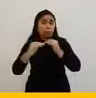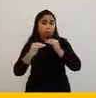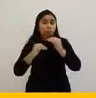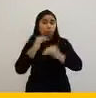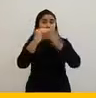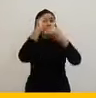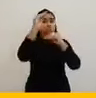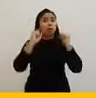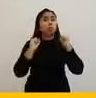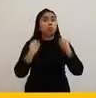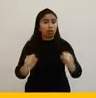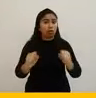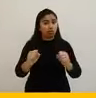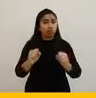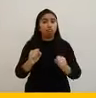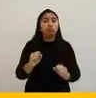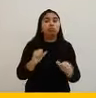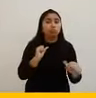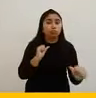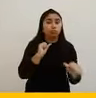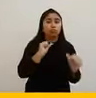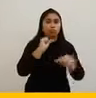evolução para o estado